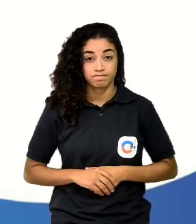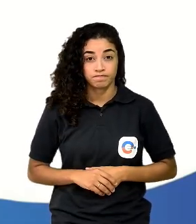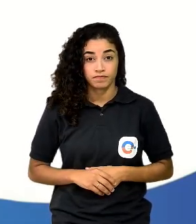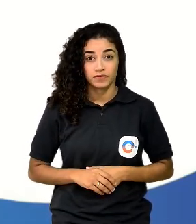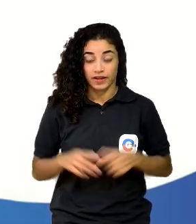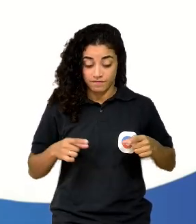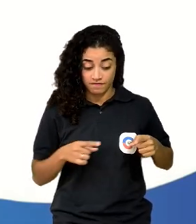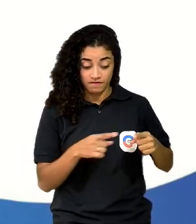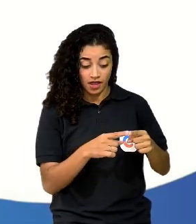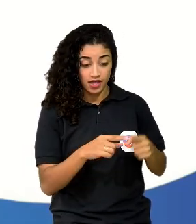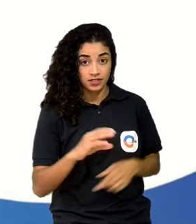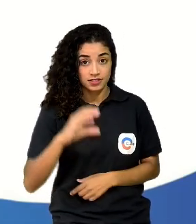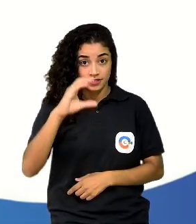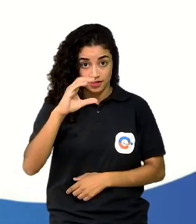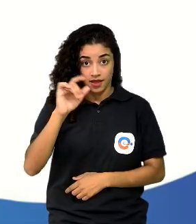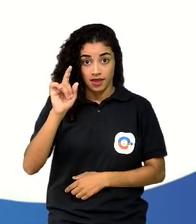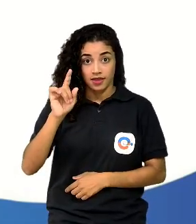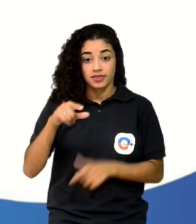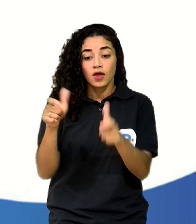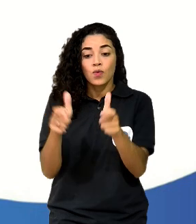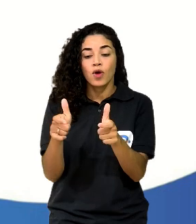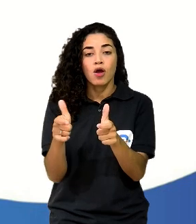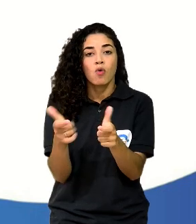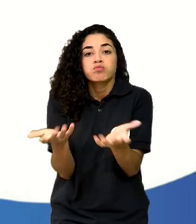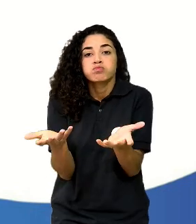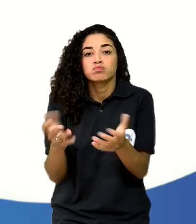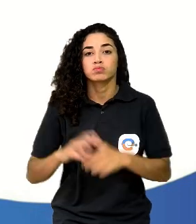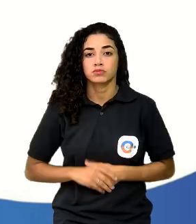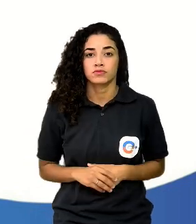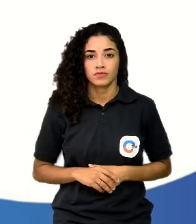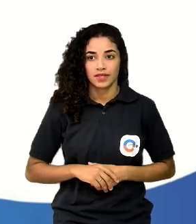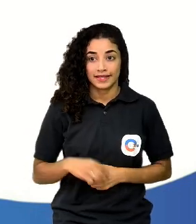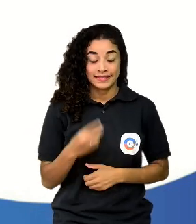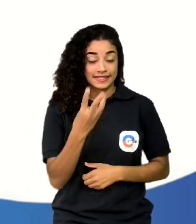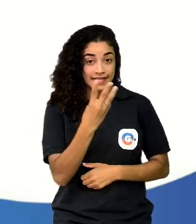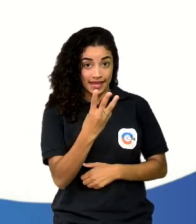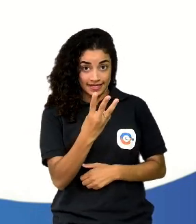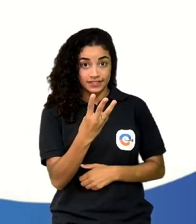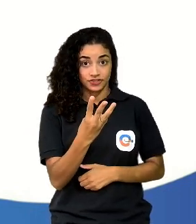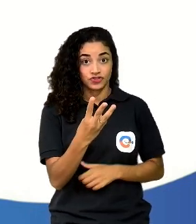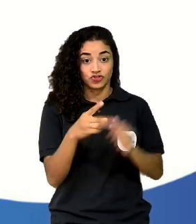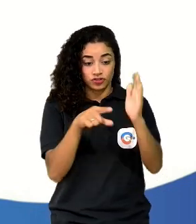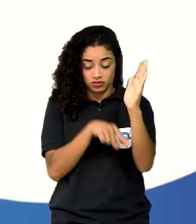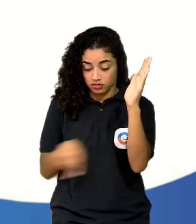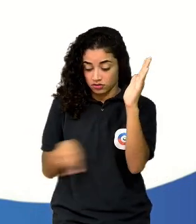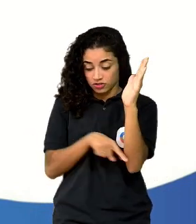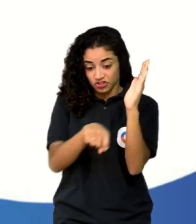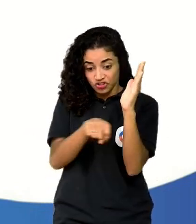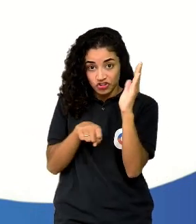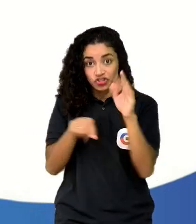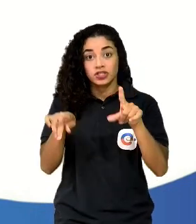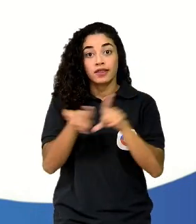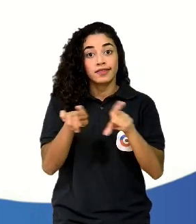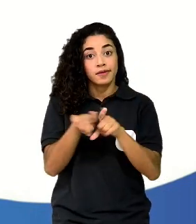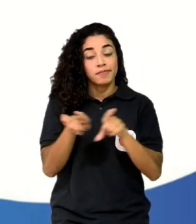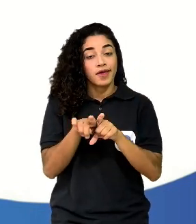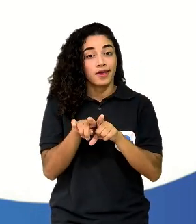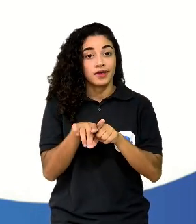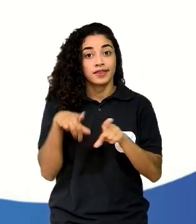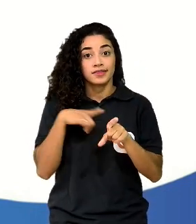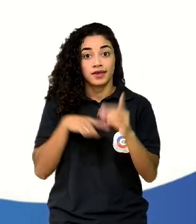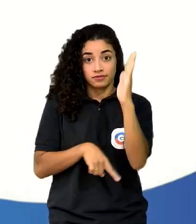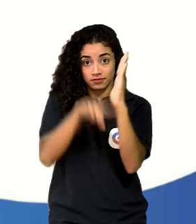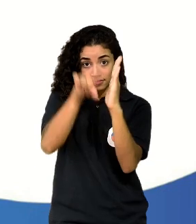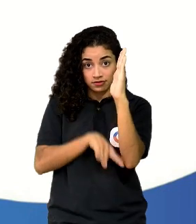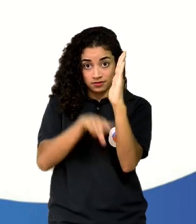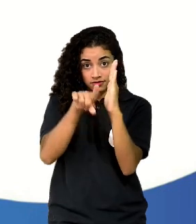C, ele está localizado na posição 3 em relação a x e está posicionado na